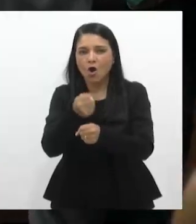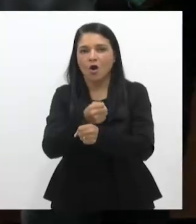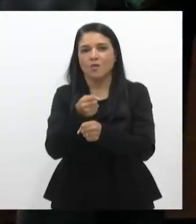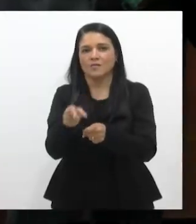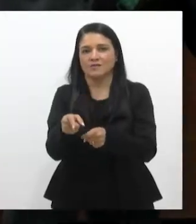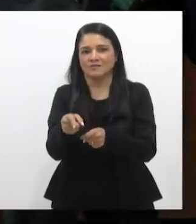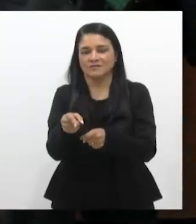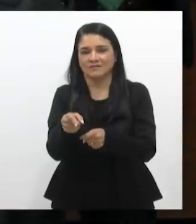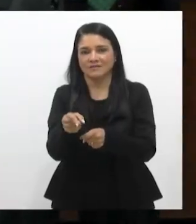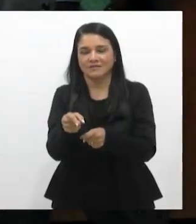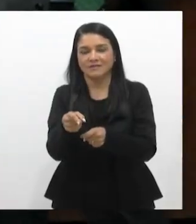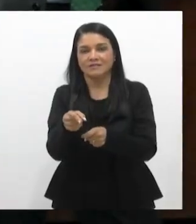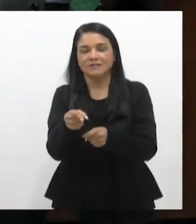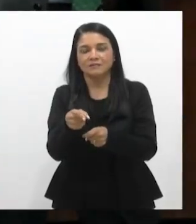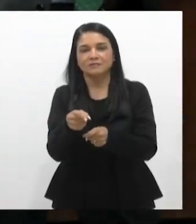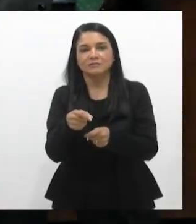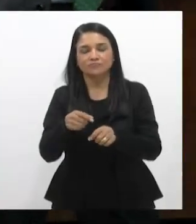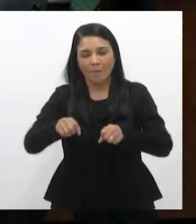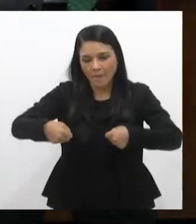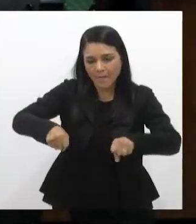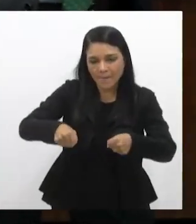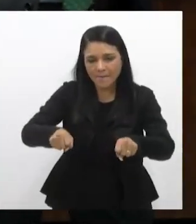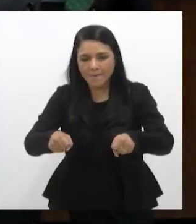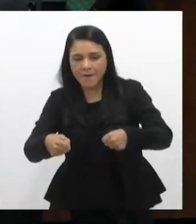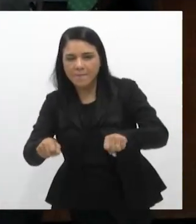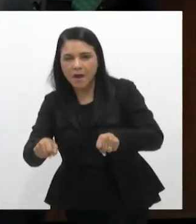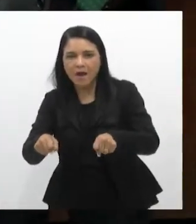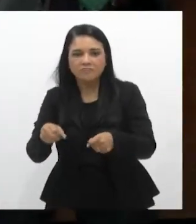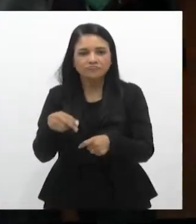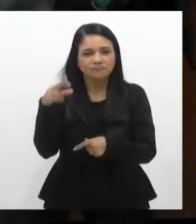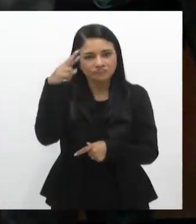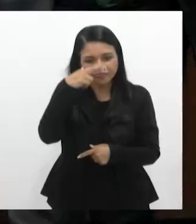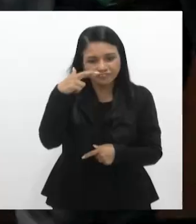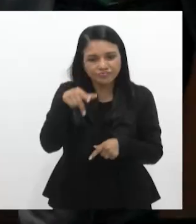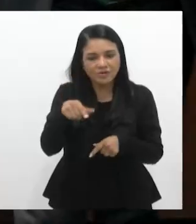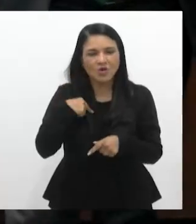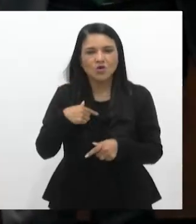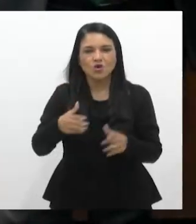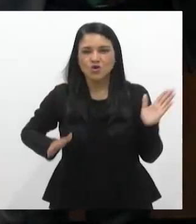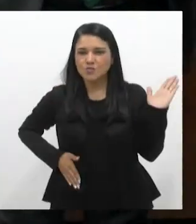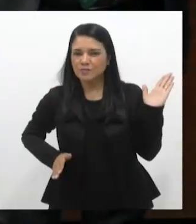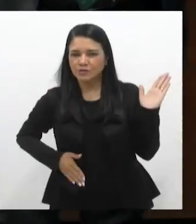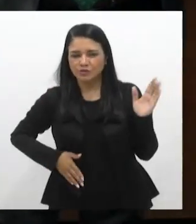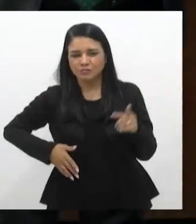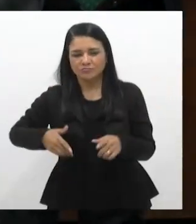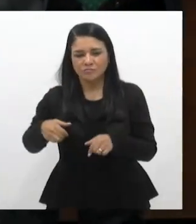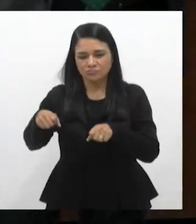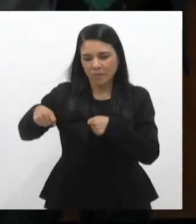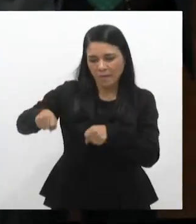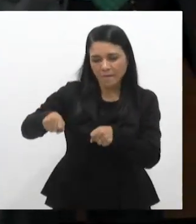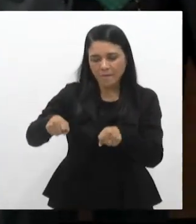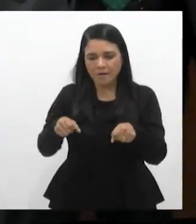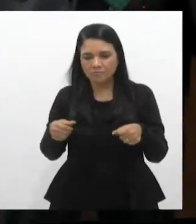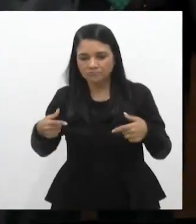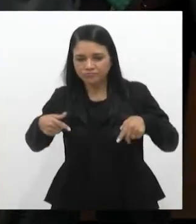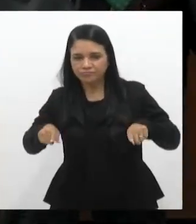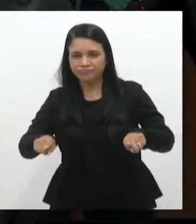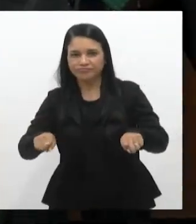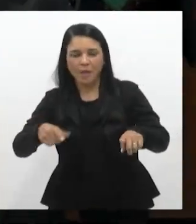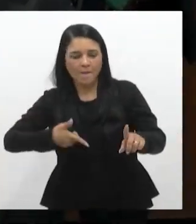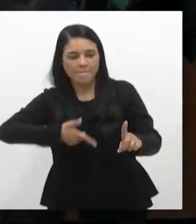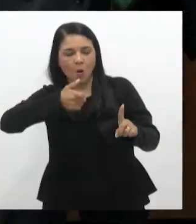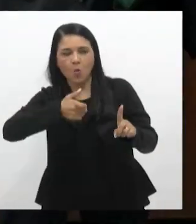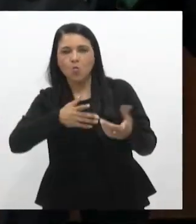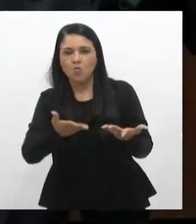e montou numa Honda Bis e um vagabundo, um canalha, um bandido, passou ao lado da moto dele e disparou contra ele, o mesmo veio a